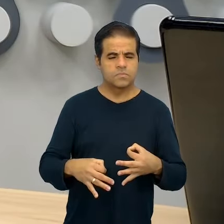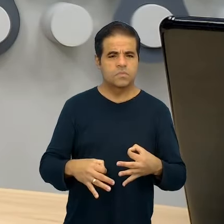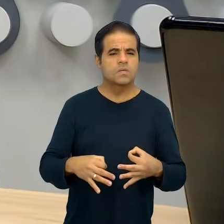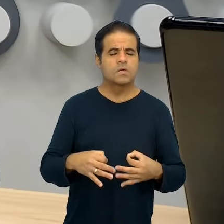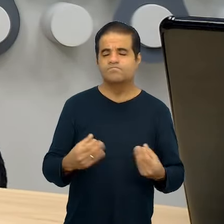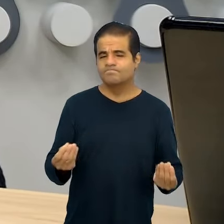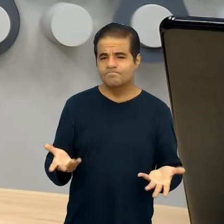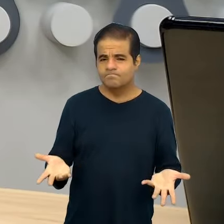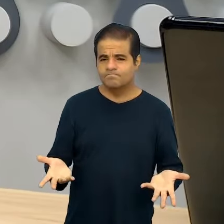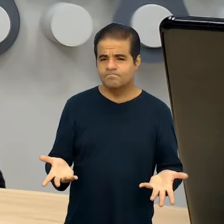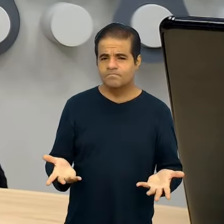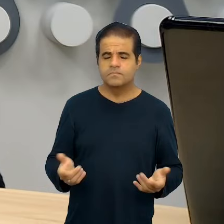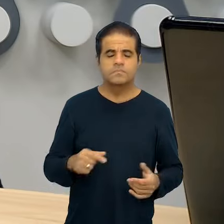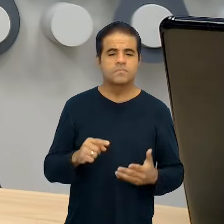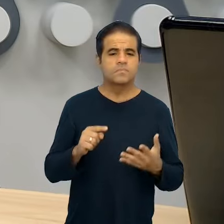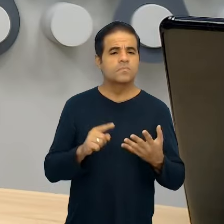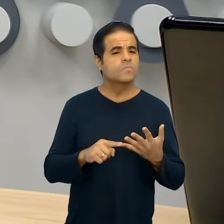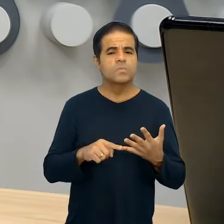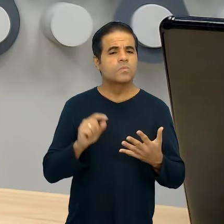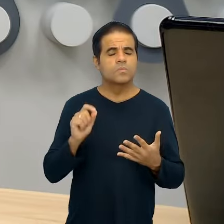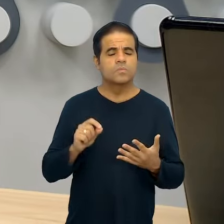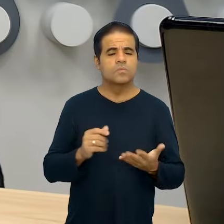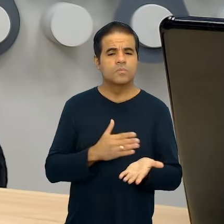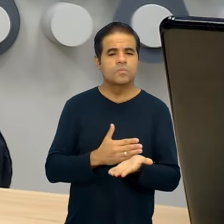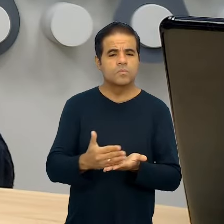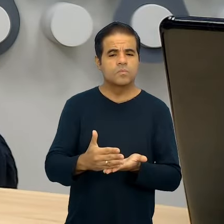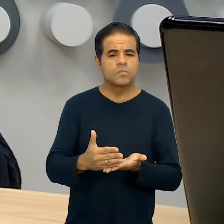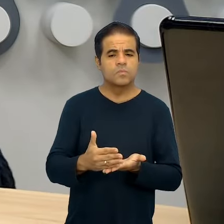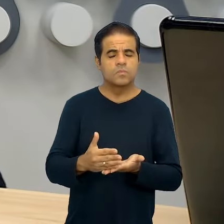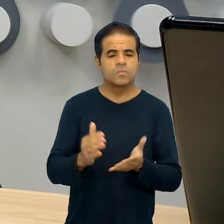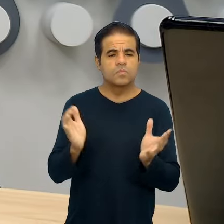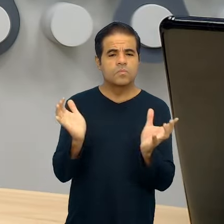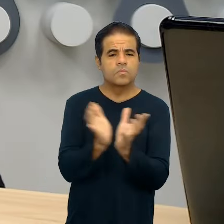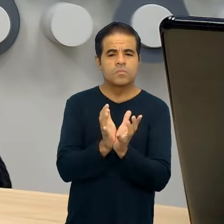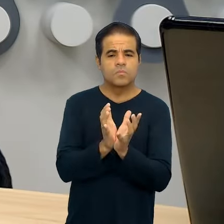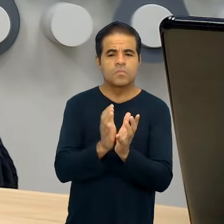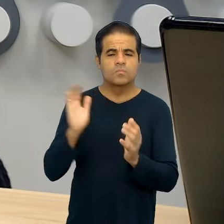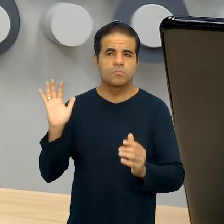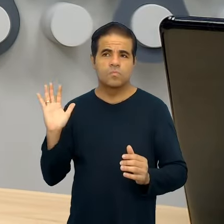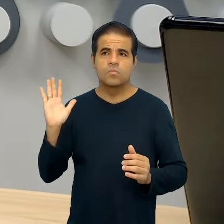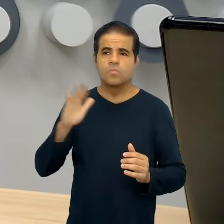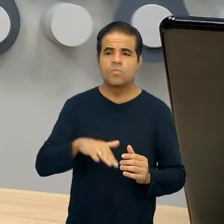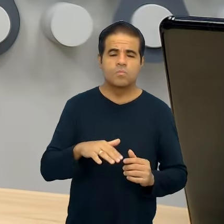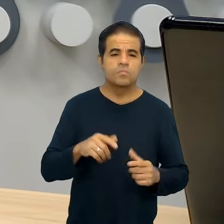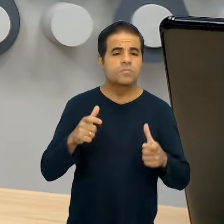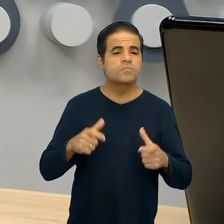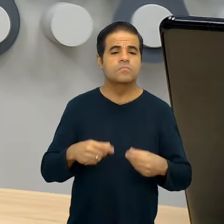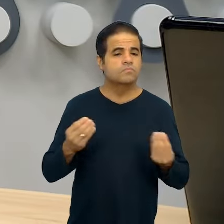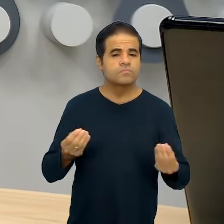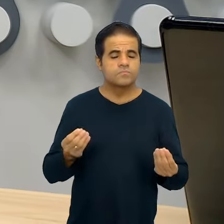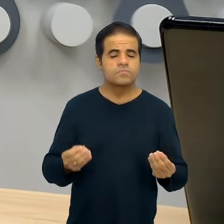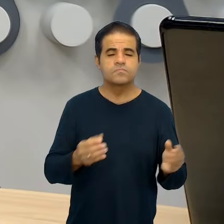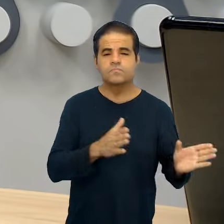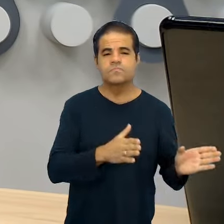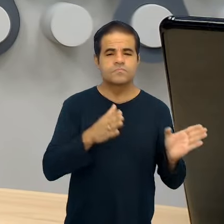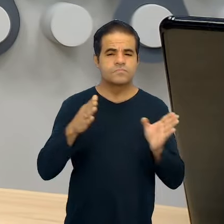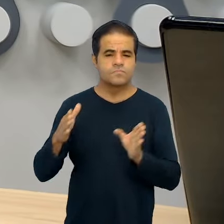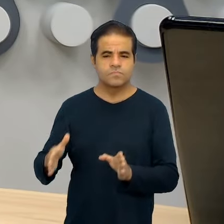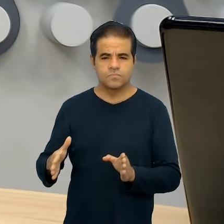E item E, origem dos escravizados, né? De onde que eles vêm. E para finalizar, a faixa etária